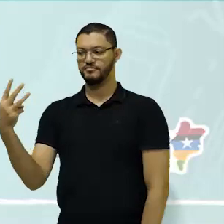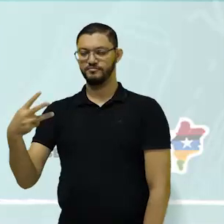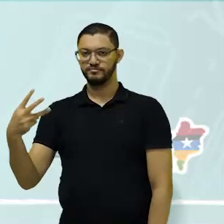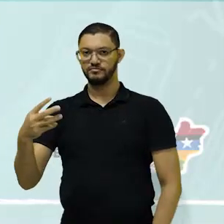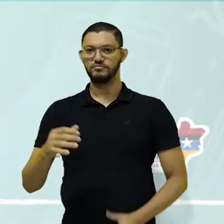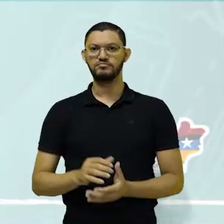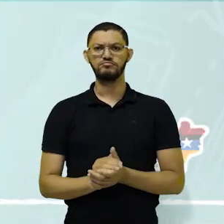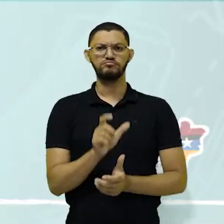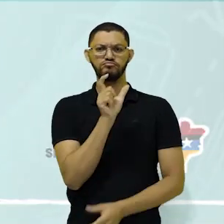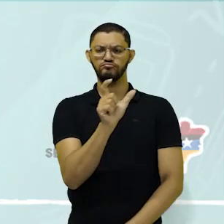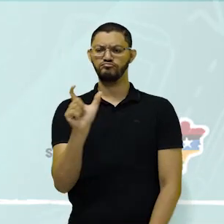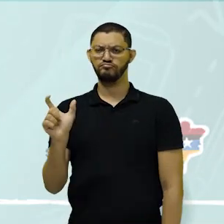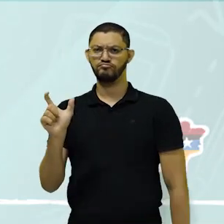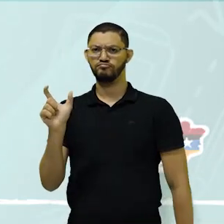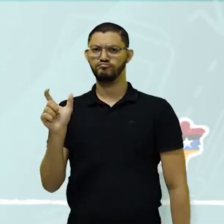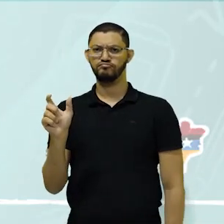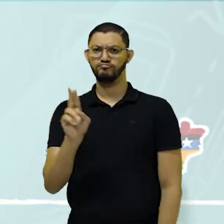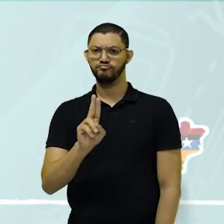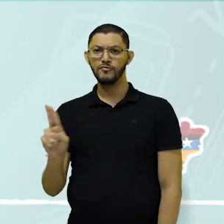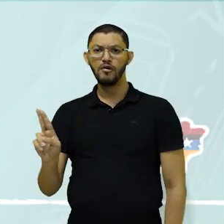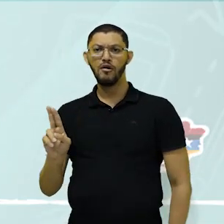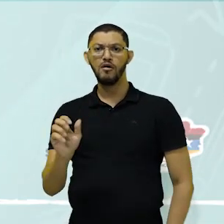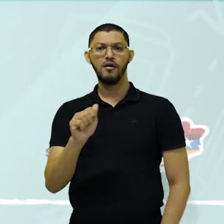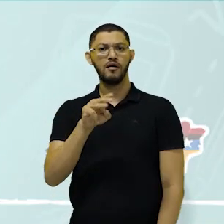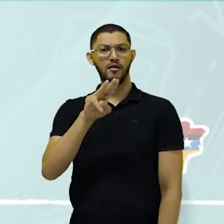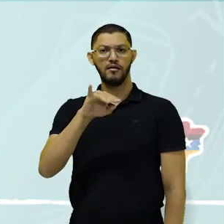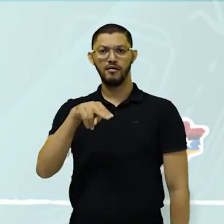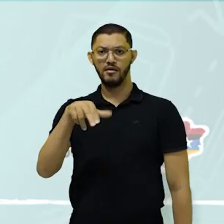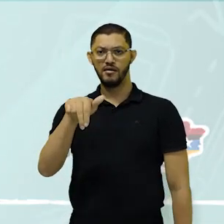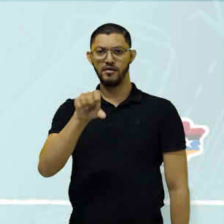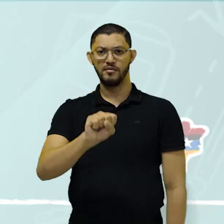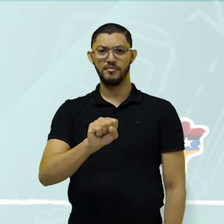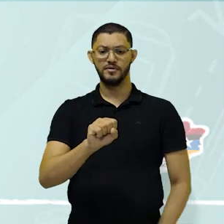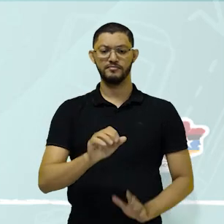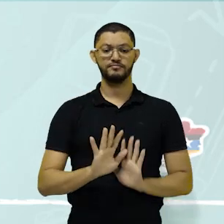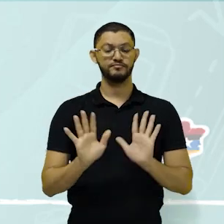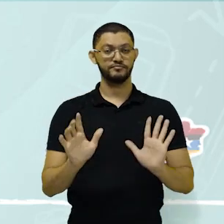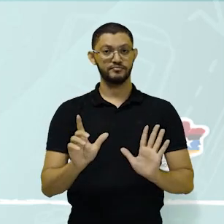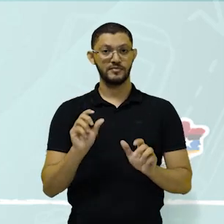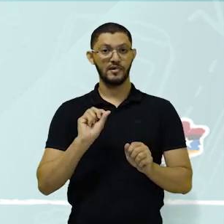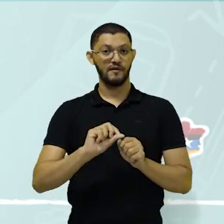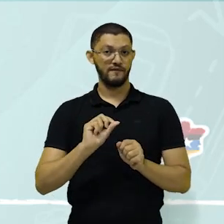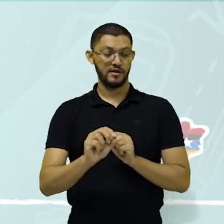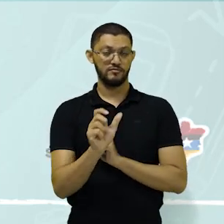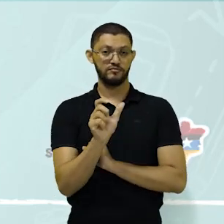E a nomenclatura das aminas? Bom, para